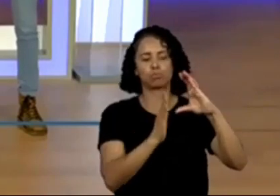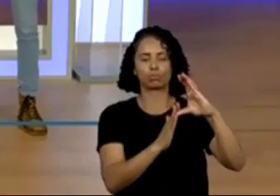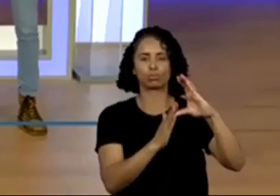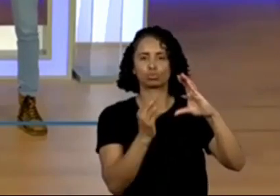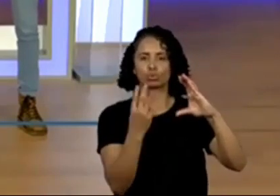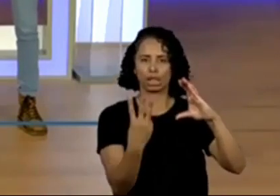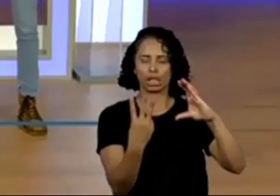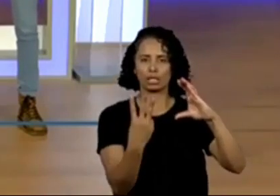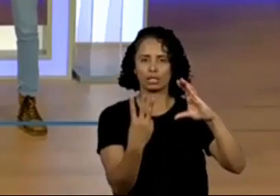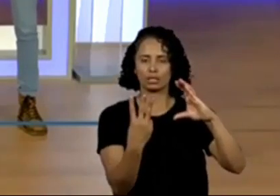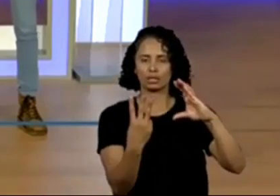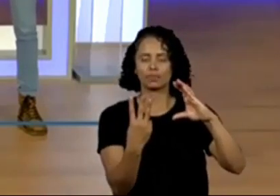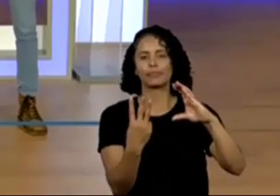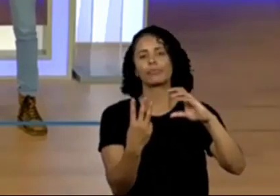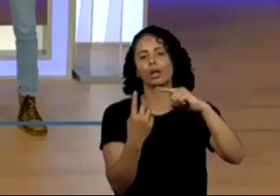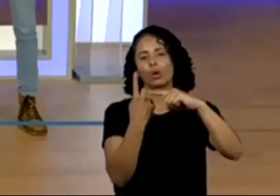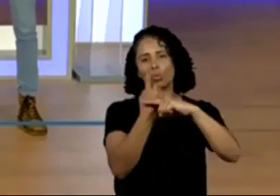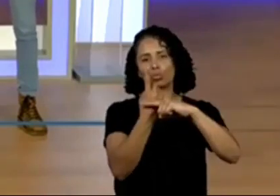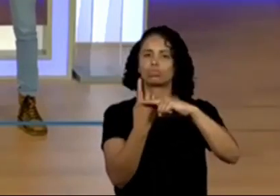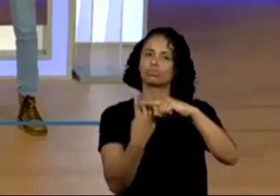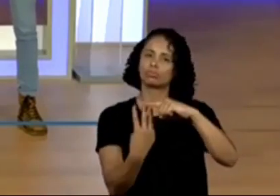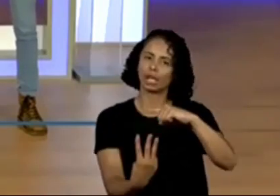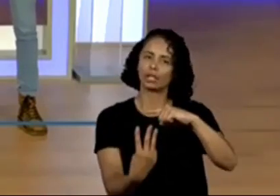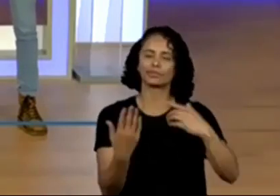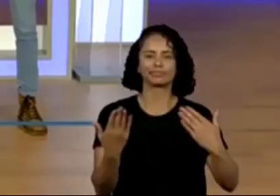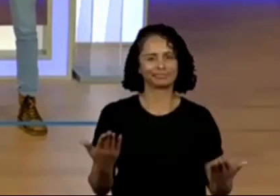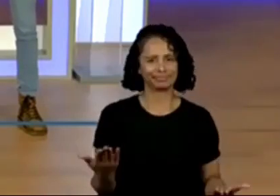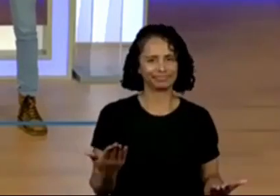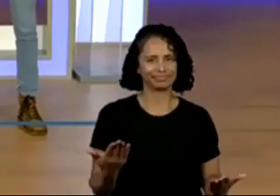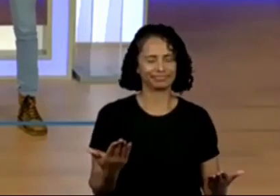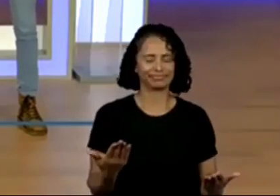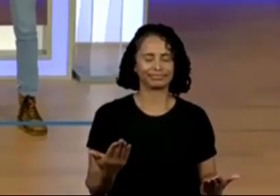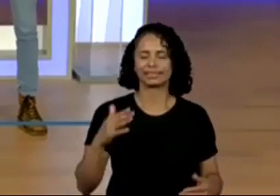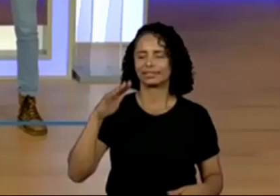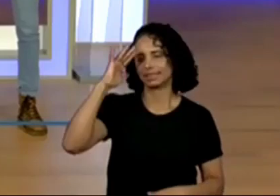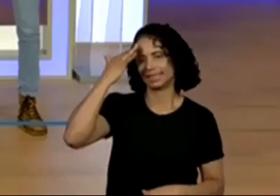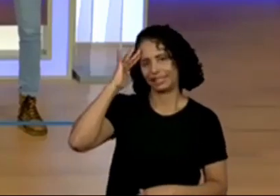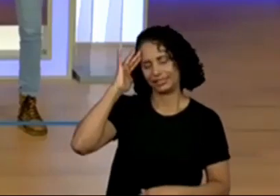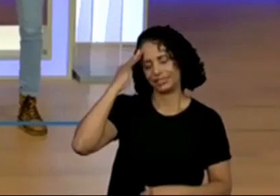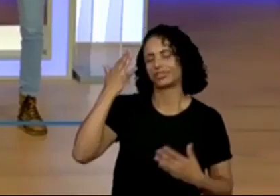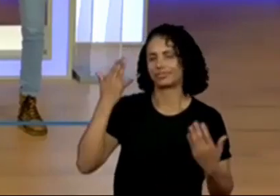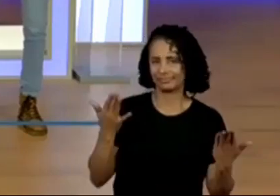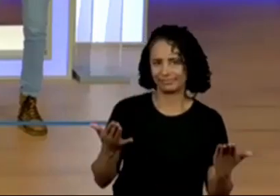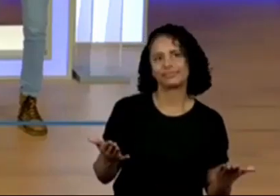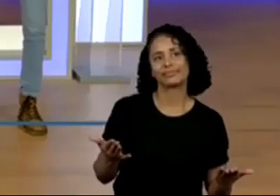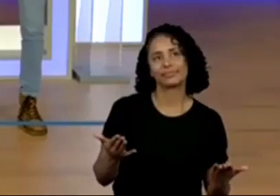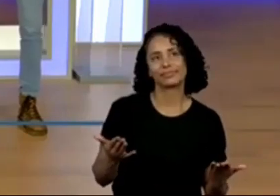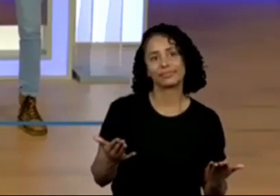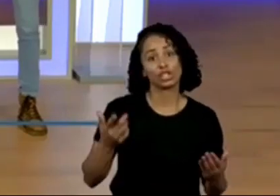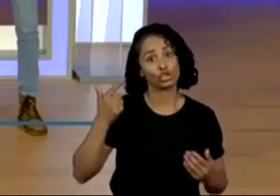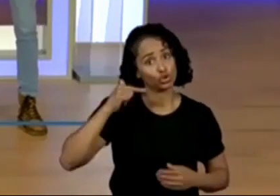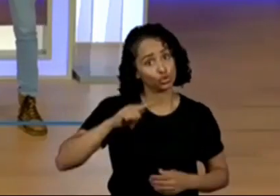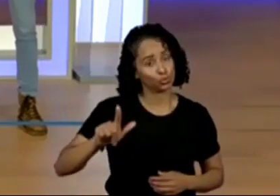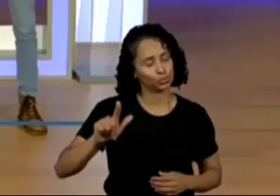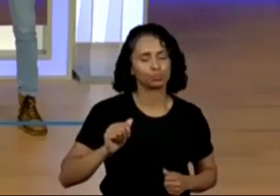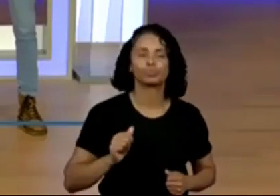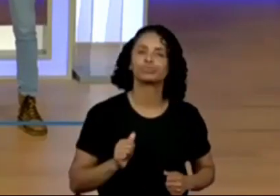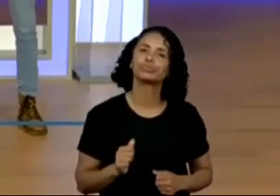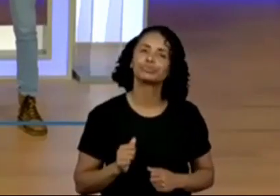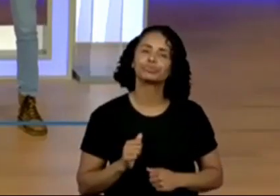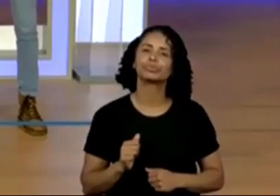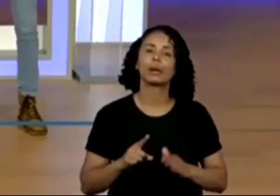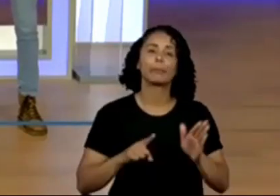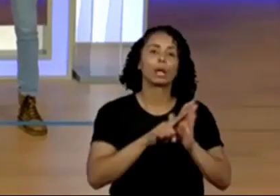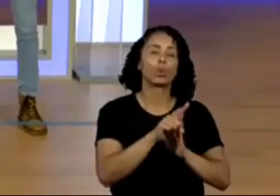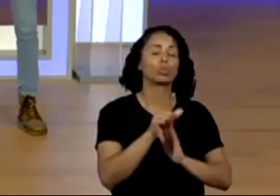parte desse contexto inteiro. Perfeito. Beleza? Entendido, professor Jonas. Ok? Vamos tentar uma próxima. Nessa próxima questão, nós